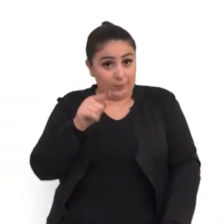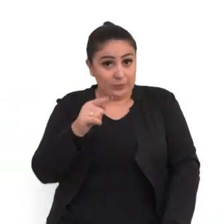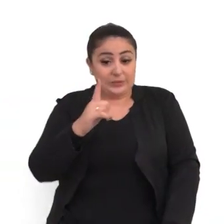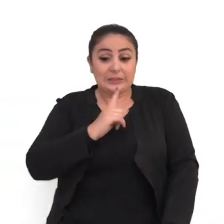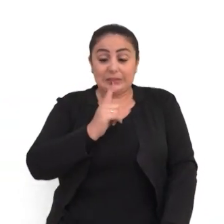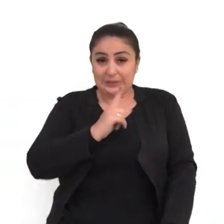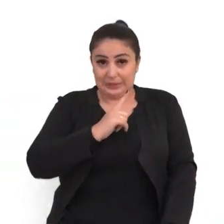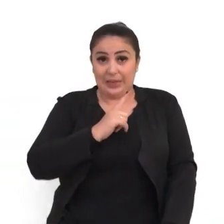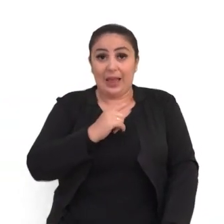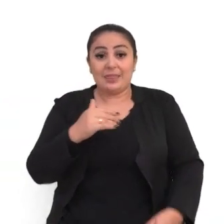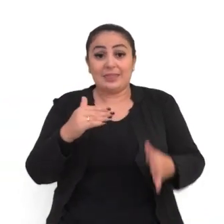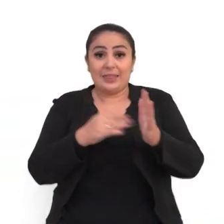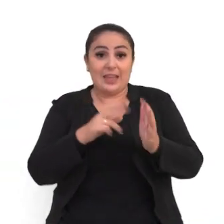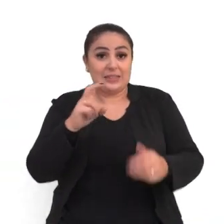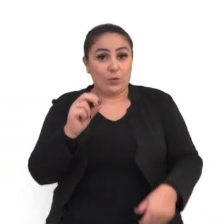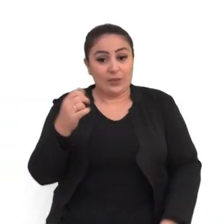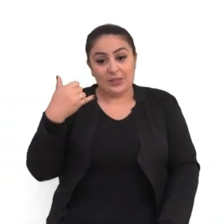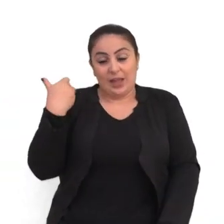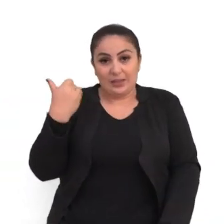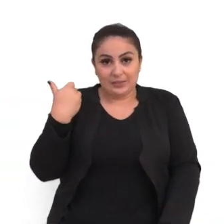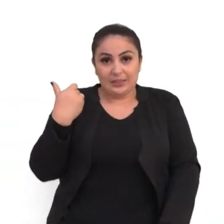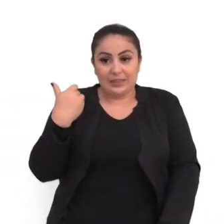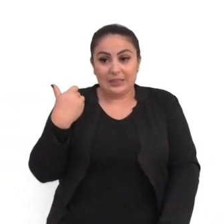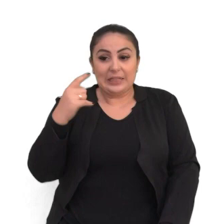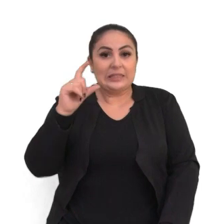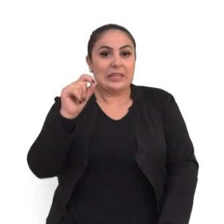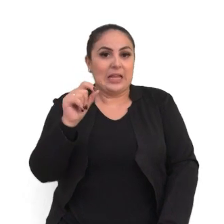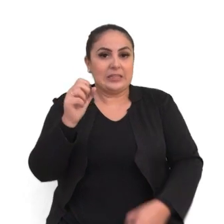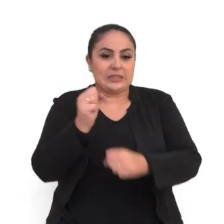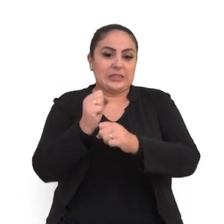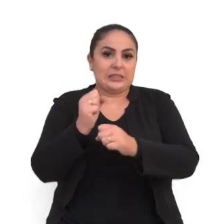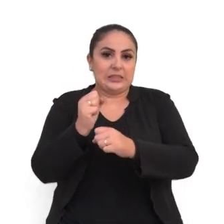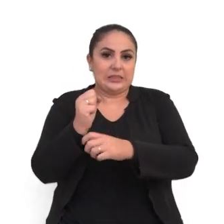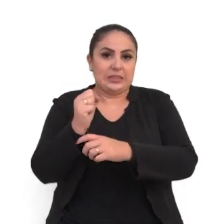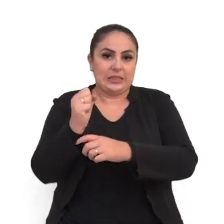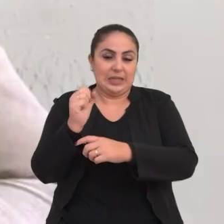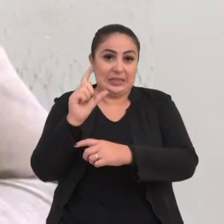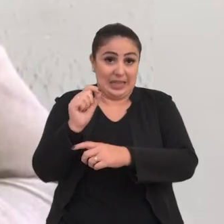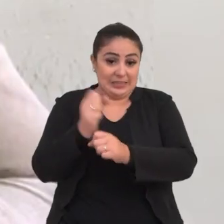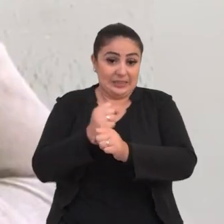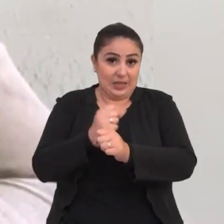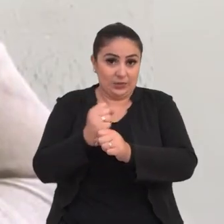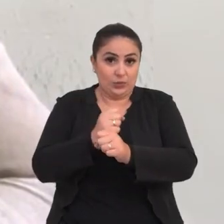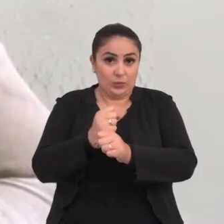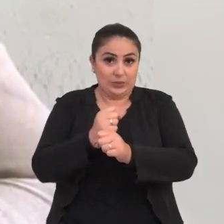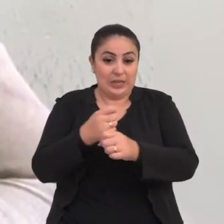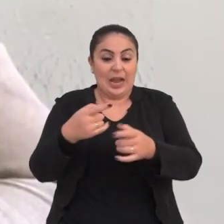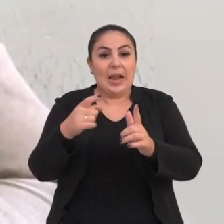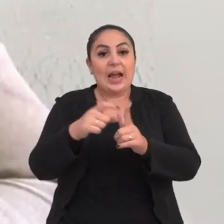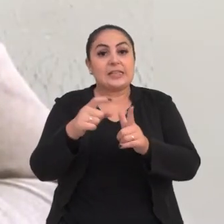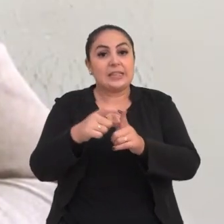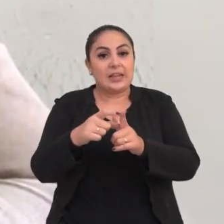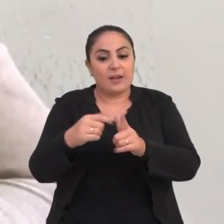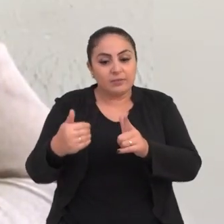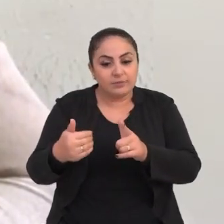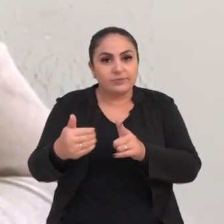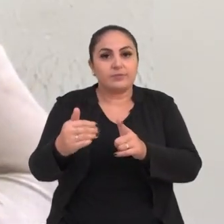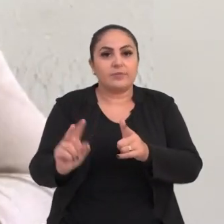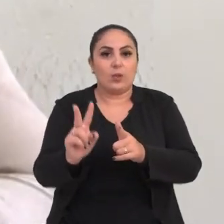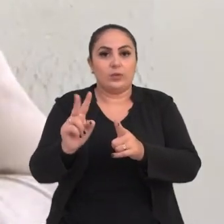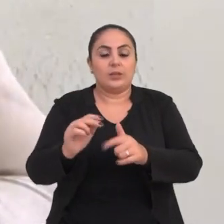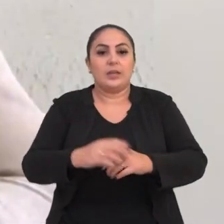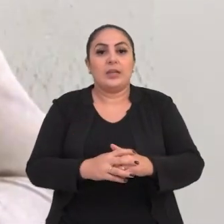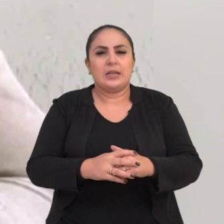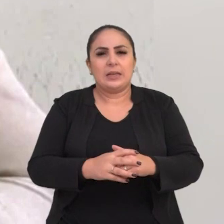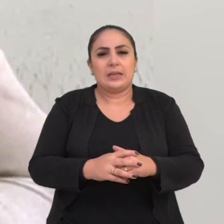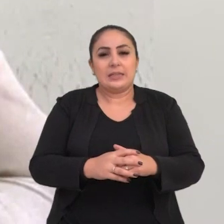Para você que tem até 50 anos, 10 anos de validade. Para você que tem 50 anos